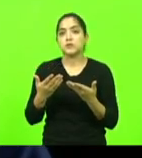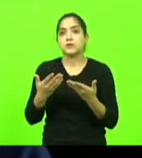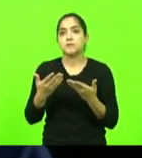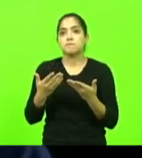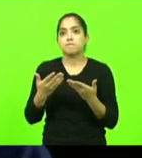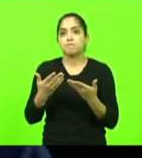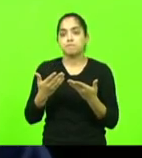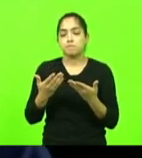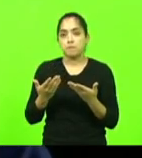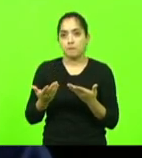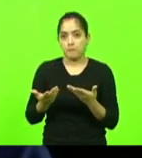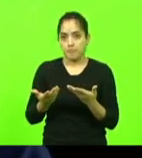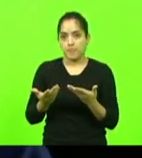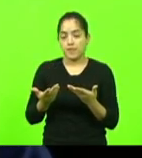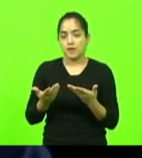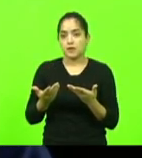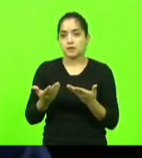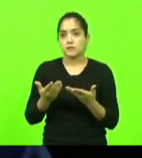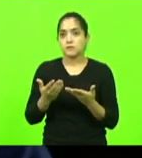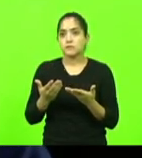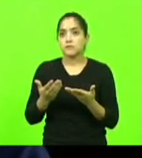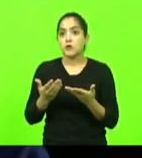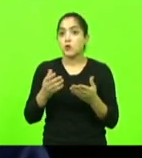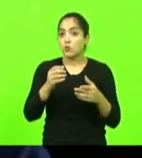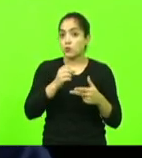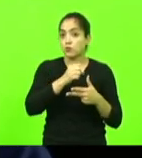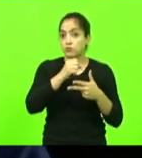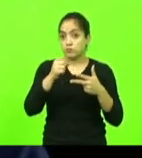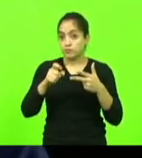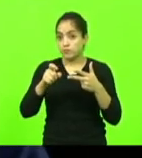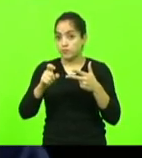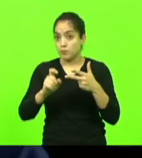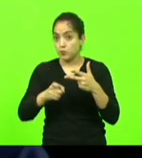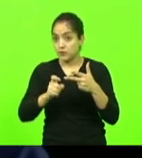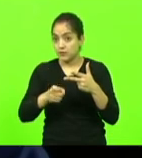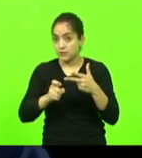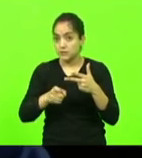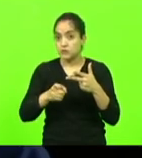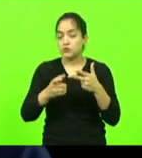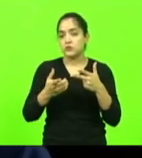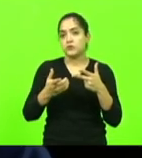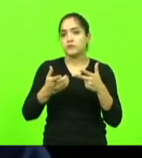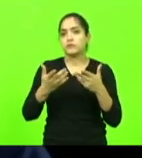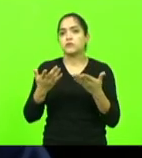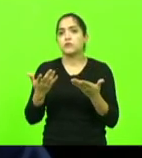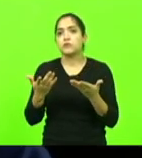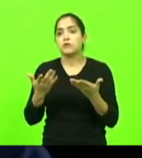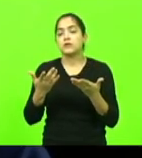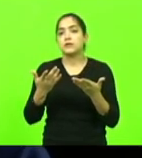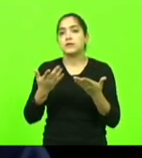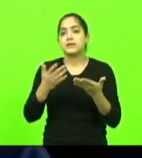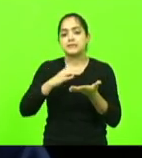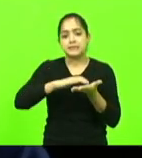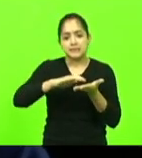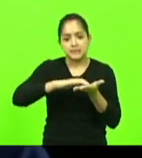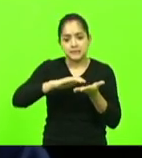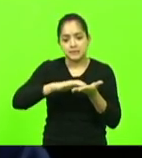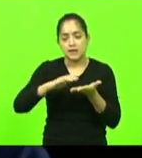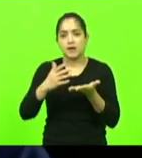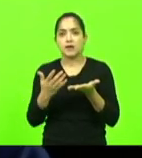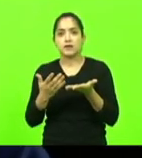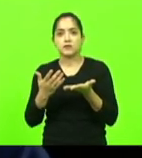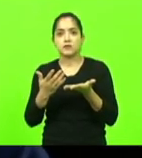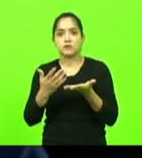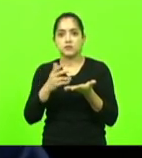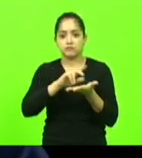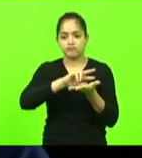diretamente com o Poder Executivo, os vários secretários, eu tenho certeza de